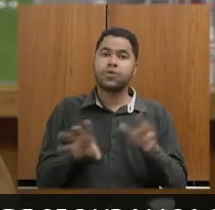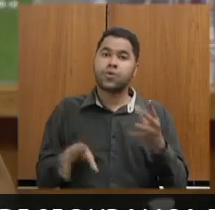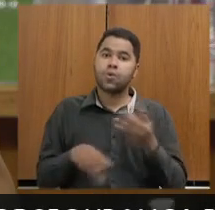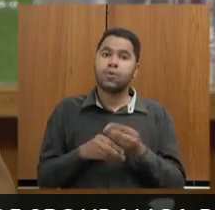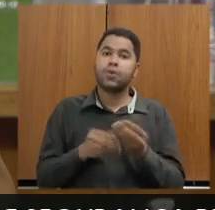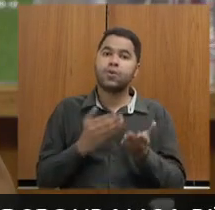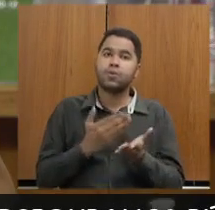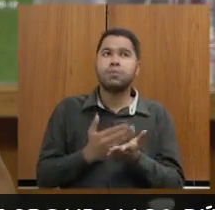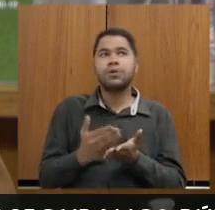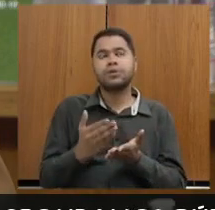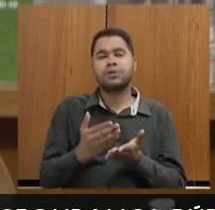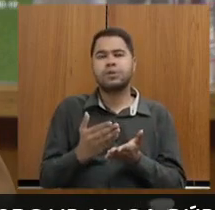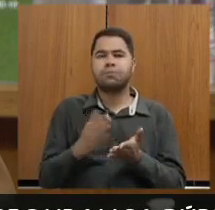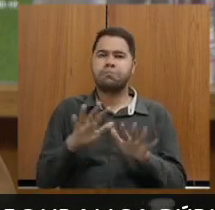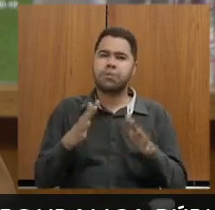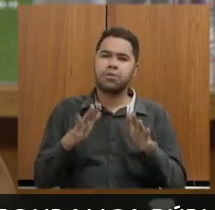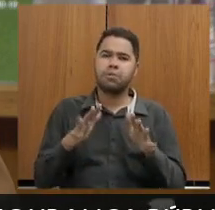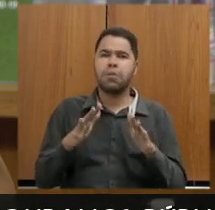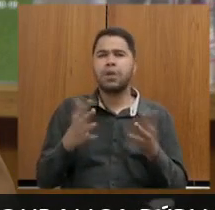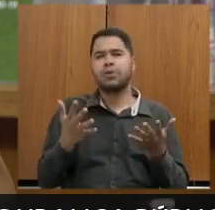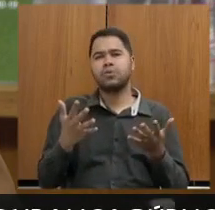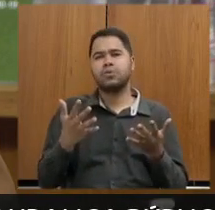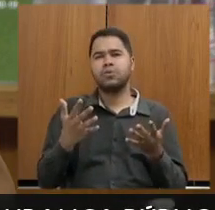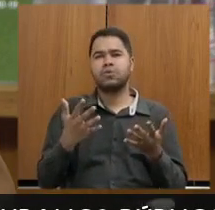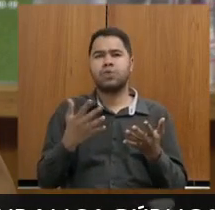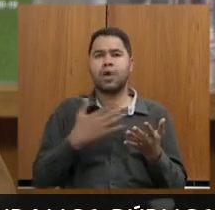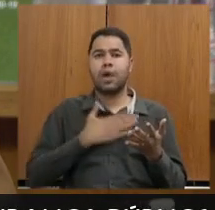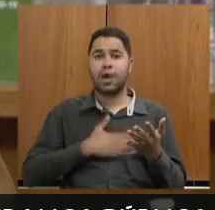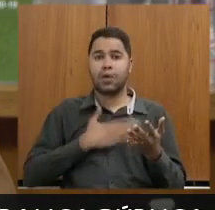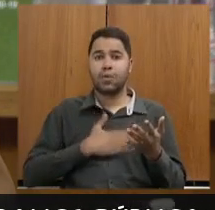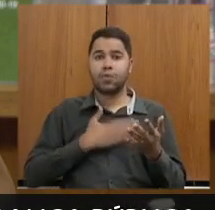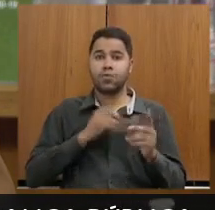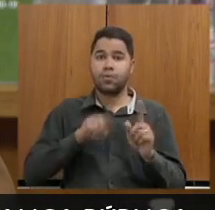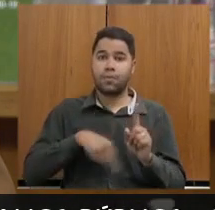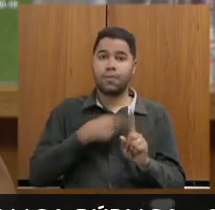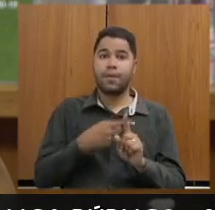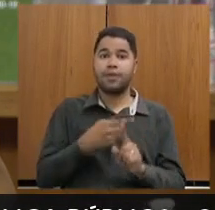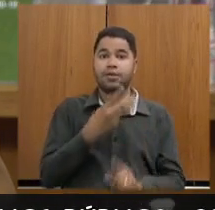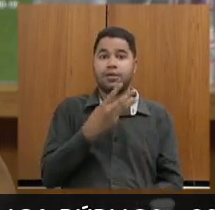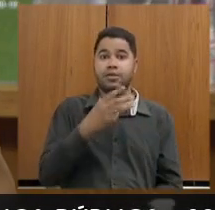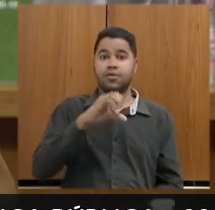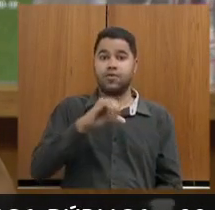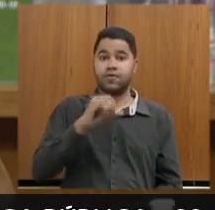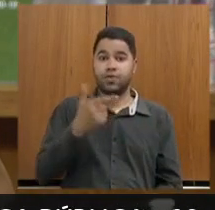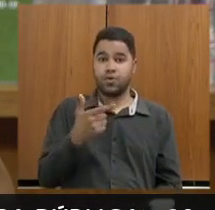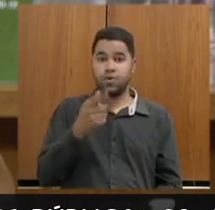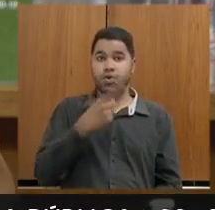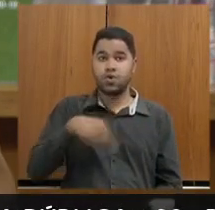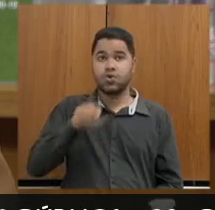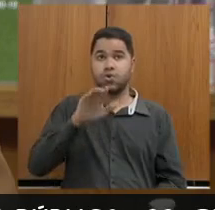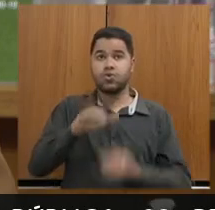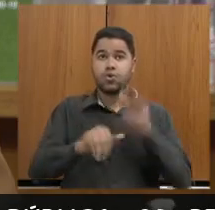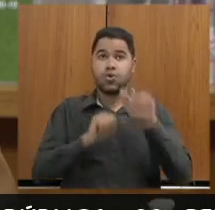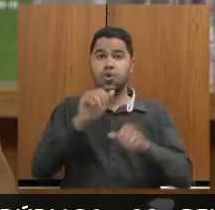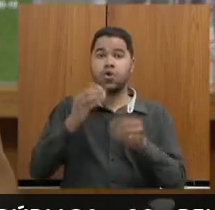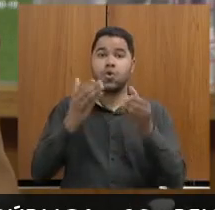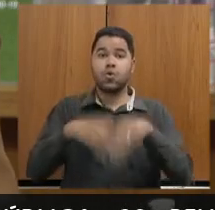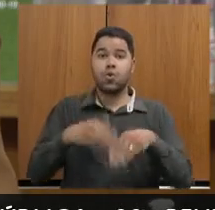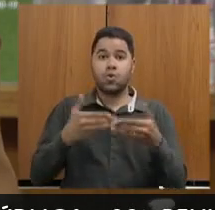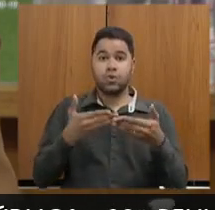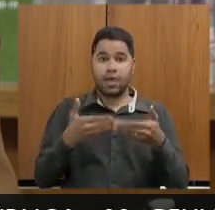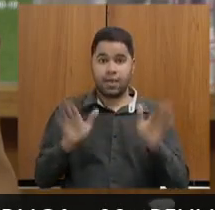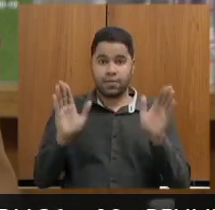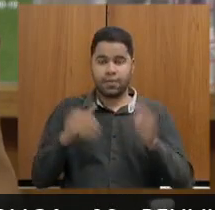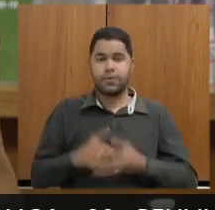começar a provavelmente agora em agosto mas mais 392 que são as vagas ainda que nós estamos chamando do concurso que tá